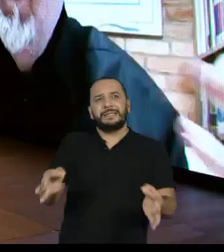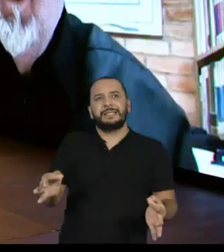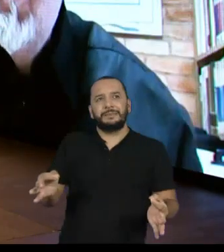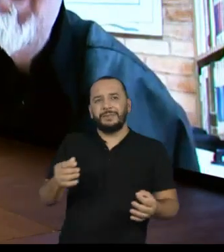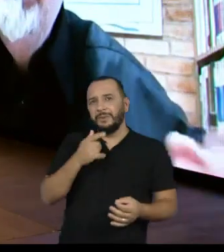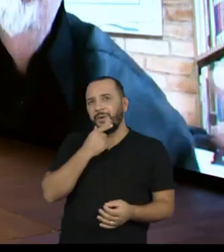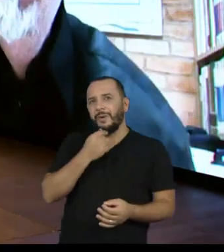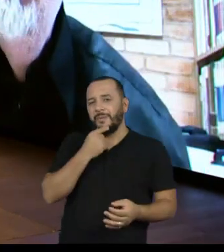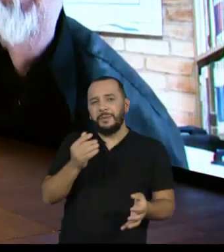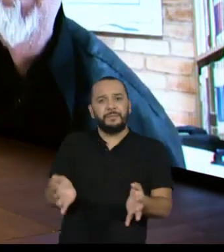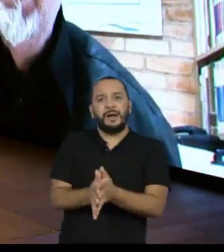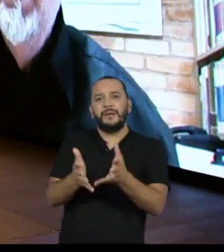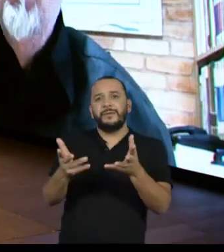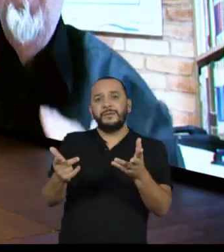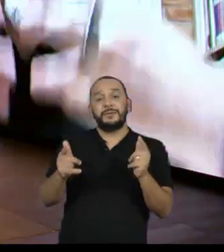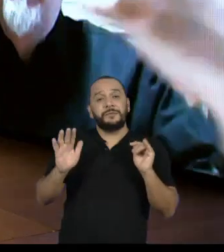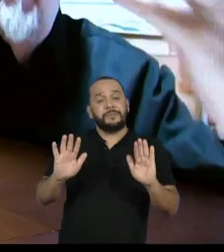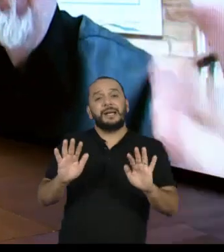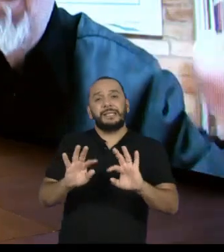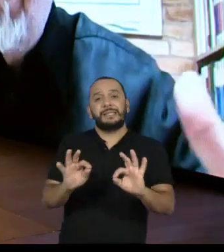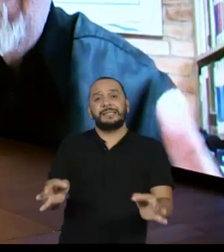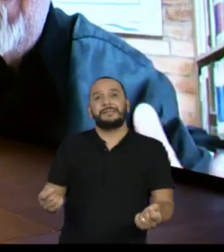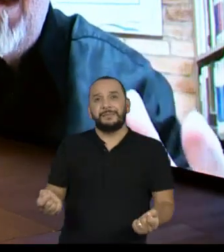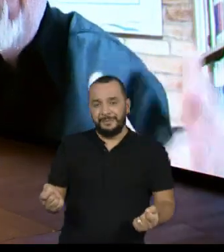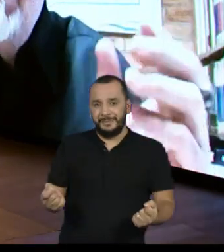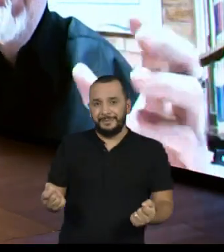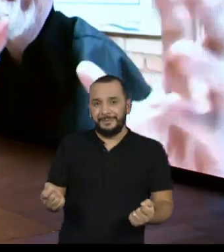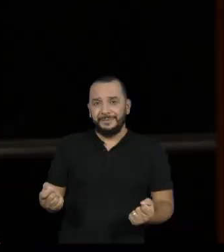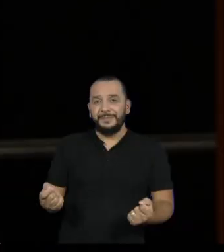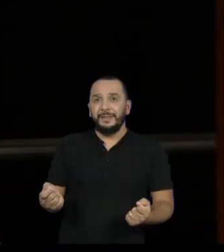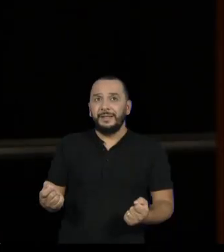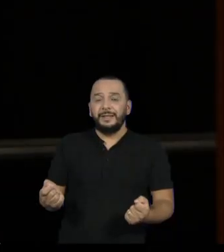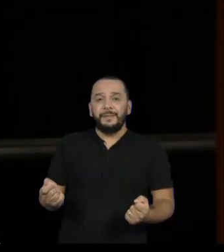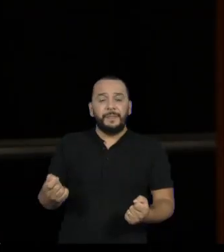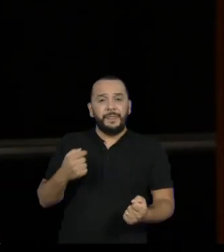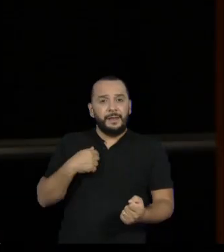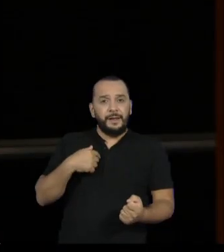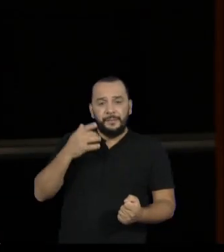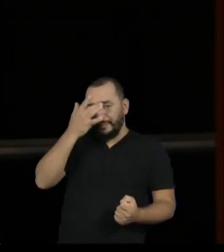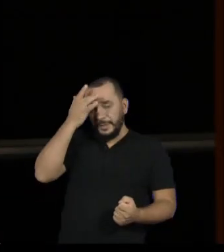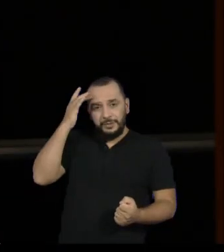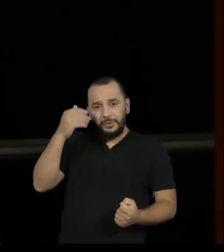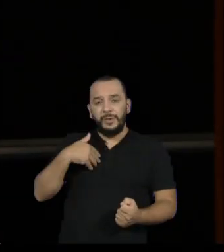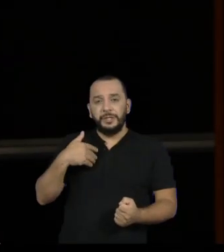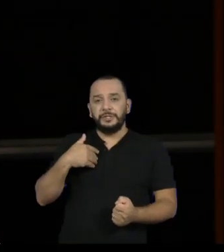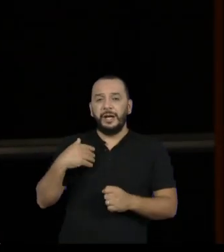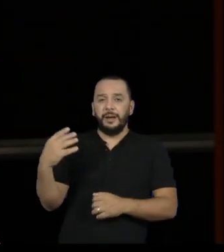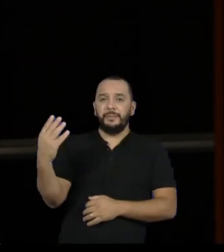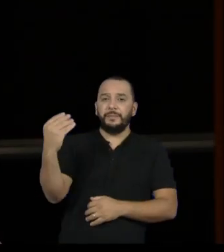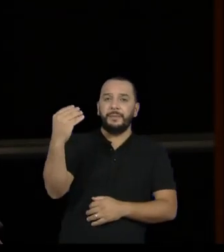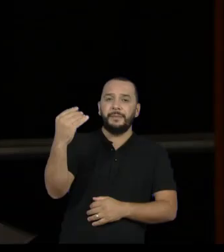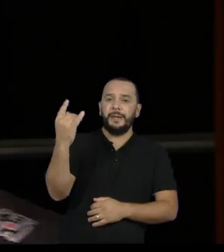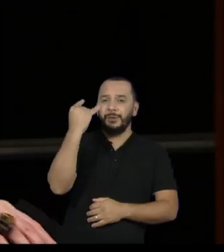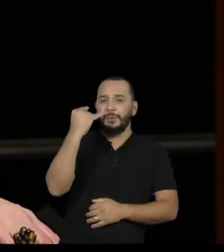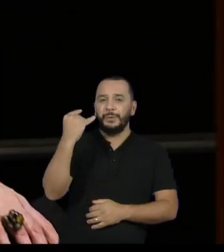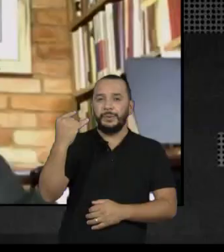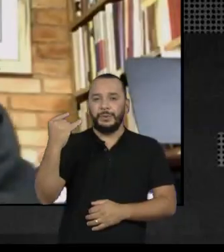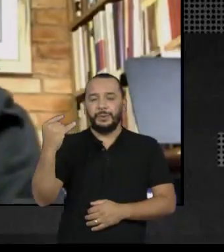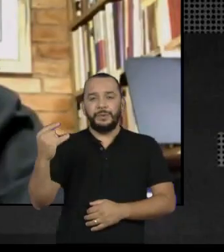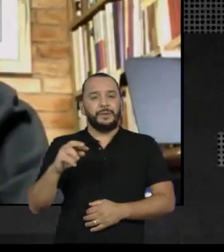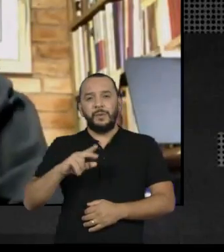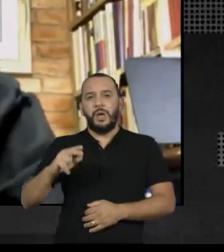único jeito que a gente tem de fazer é fazê-lo uma pessoinha, sabe? Uma pessoinha